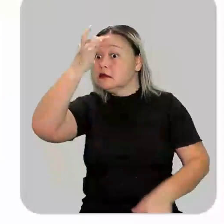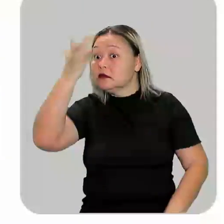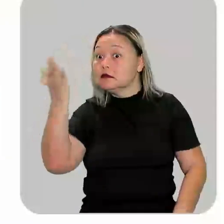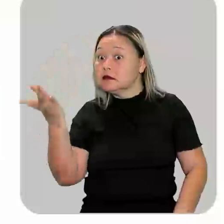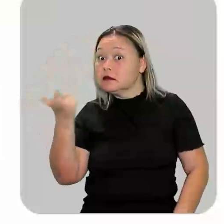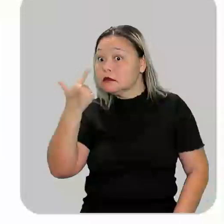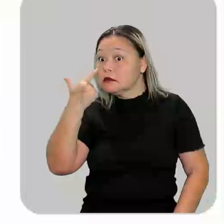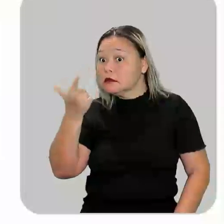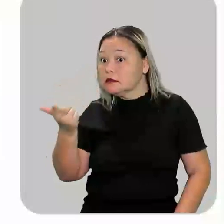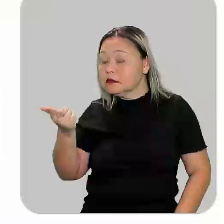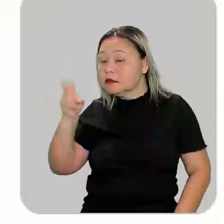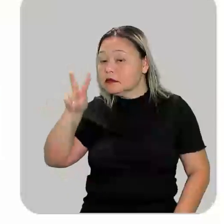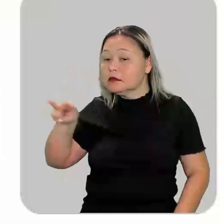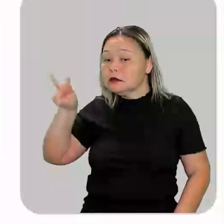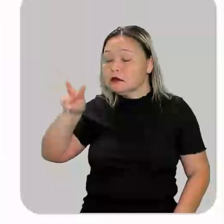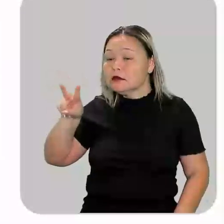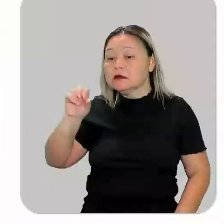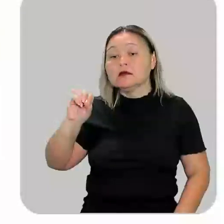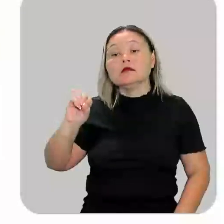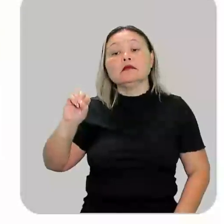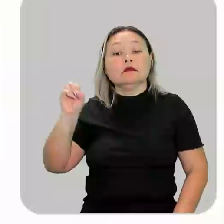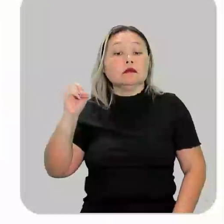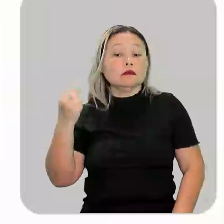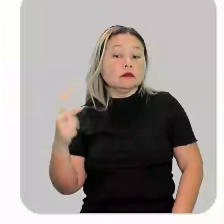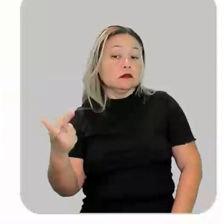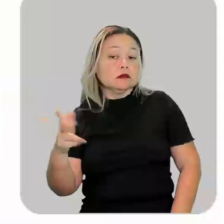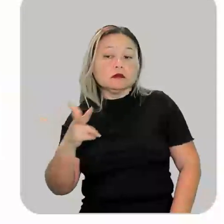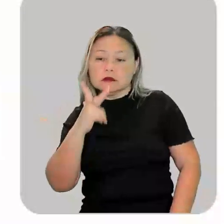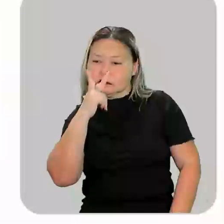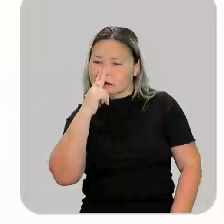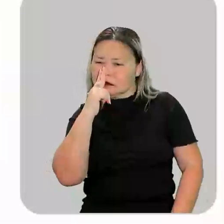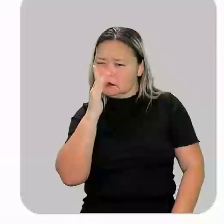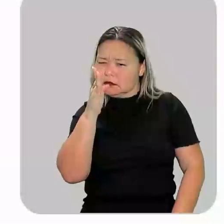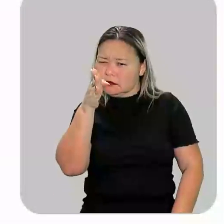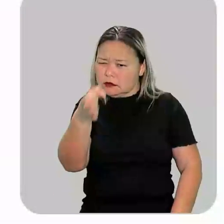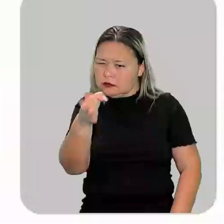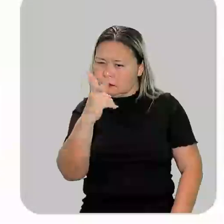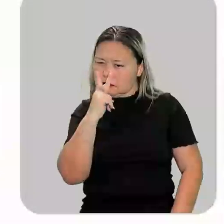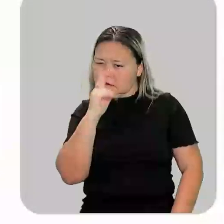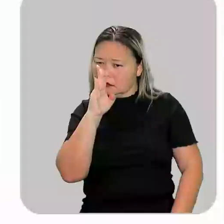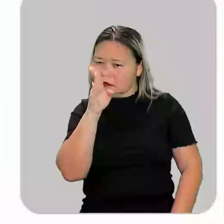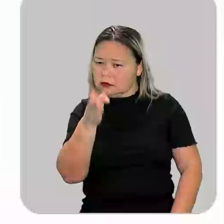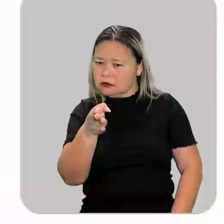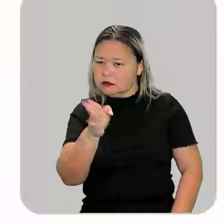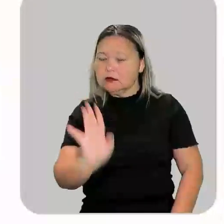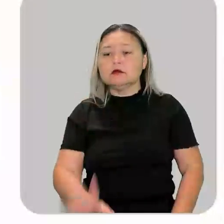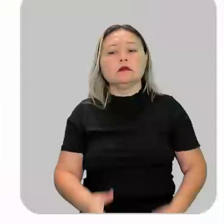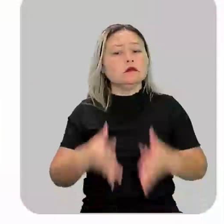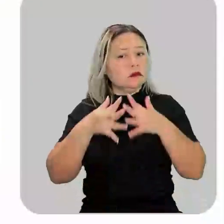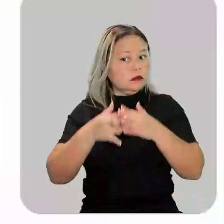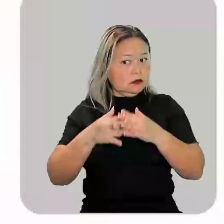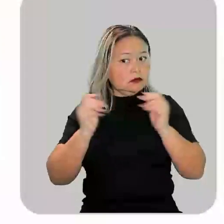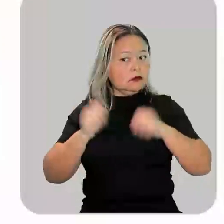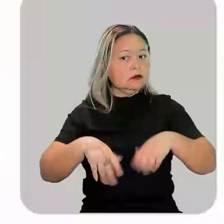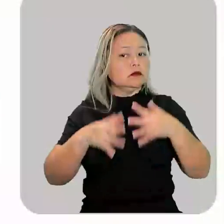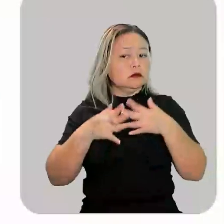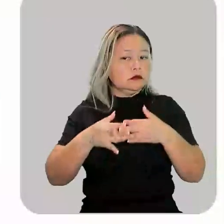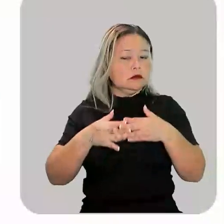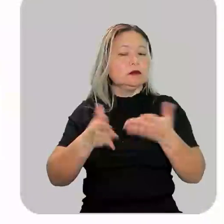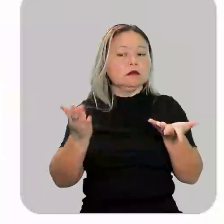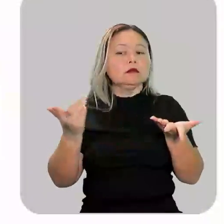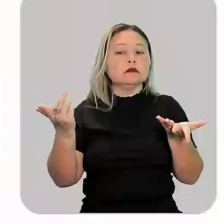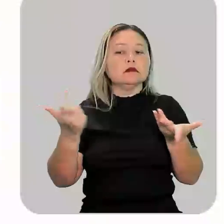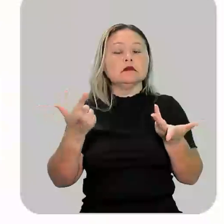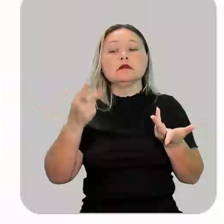fácil de visualizar, não é? Mas sem esses risquinhos vermelhos aí, parece que estava meio reto ali, não é? Por isso alguns alunos podem se confundir. E aqui aí a gente